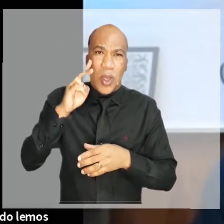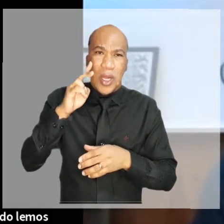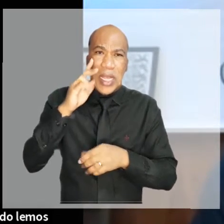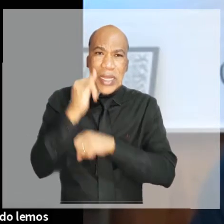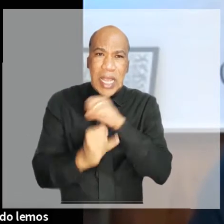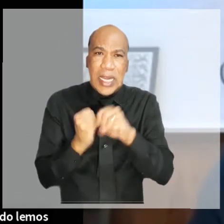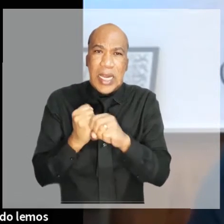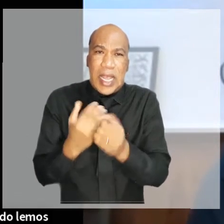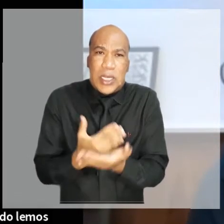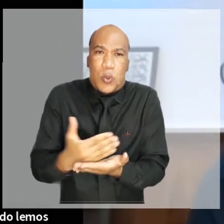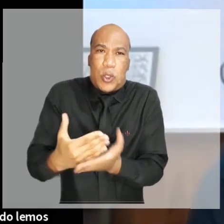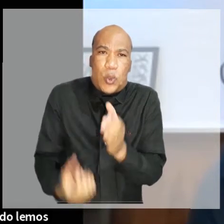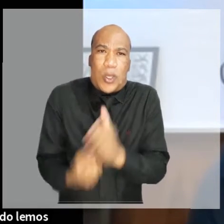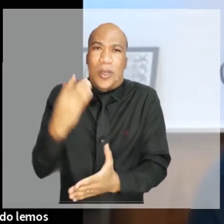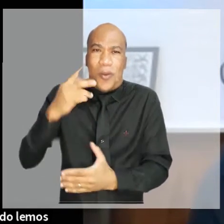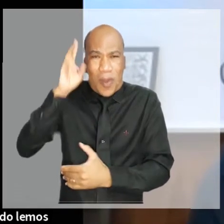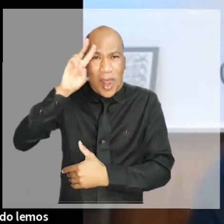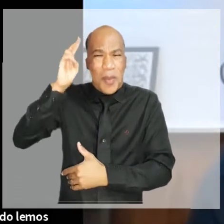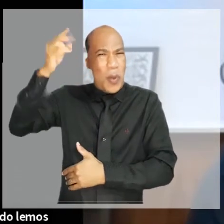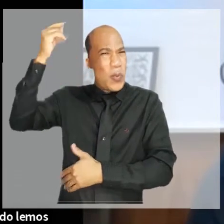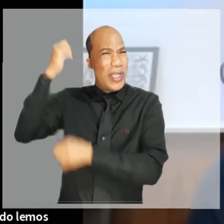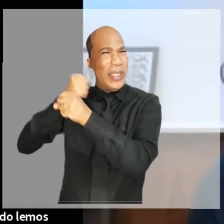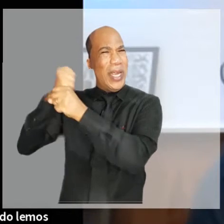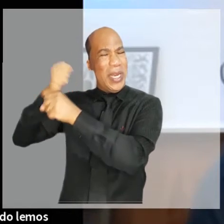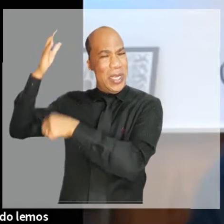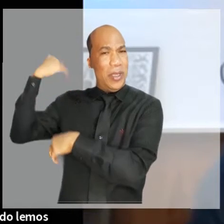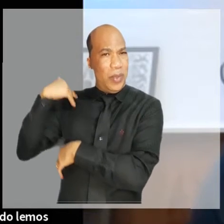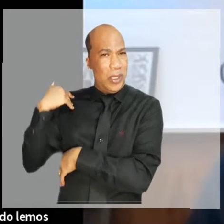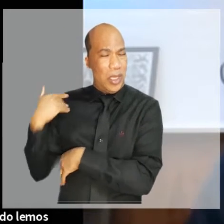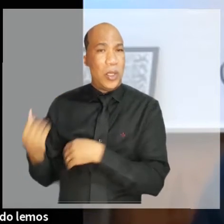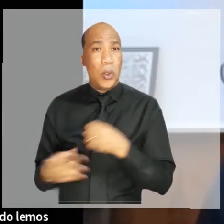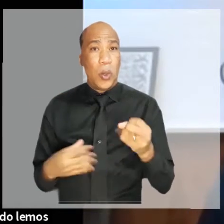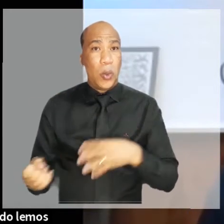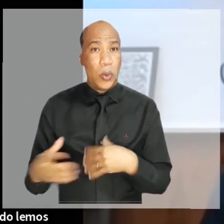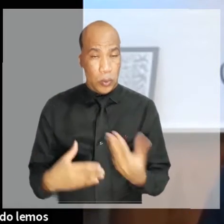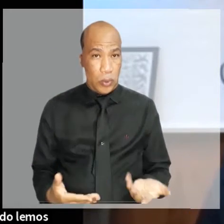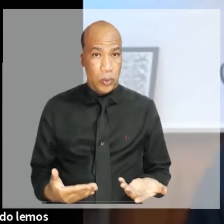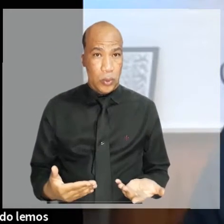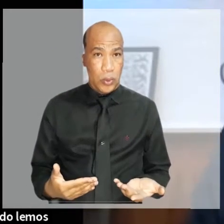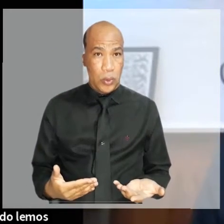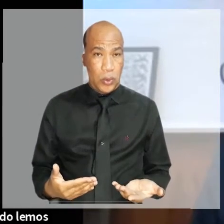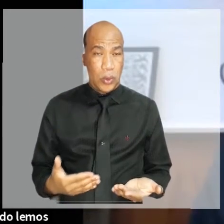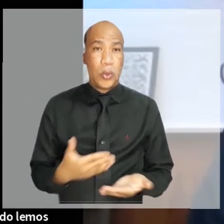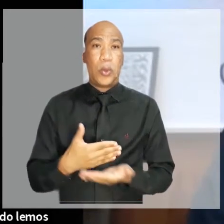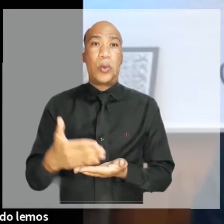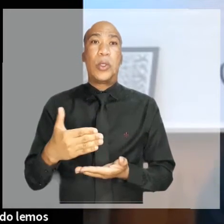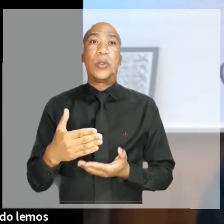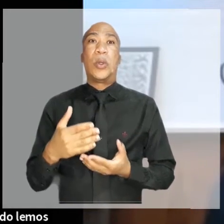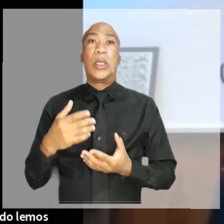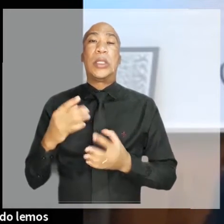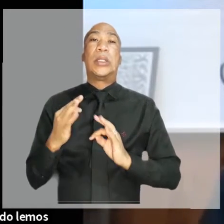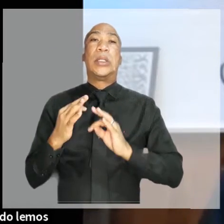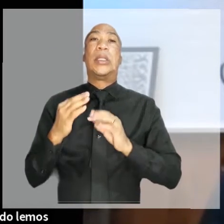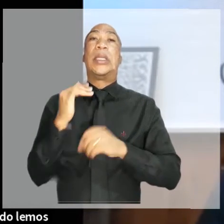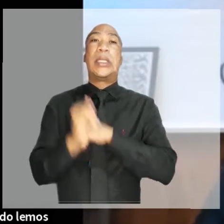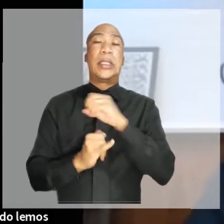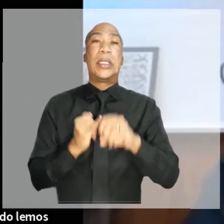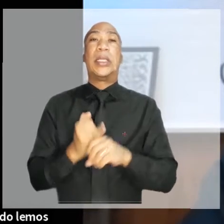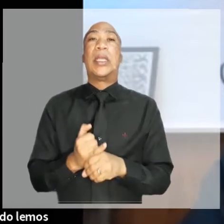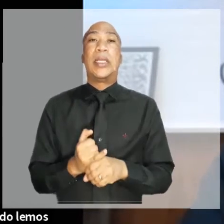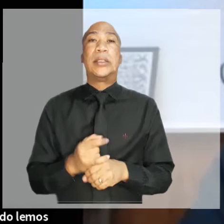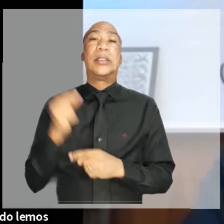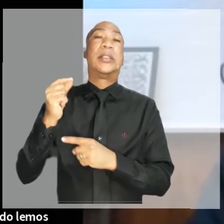internet foram liderados pelo poder público, né? Até eu vi uma análise super interessante daquela economista